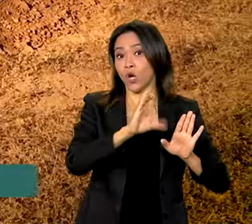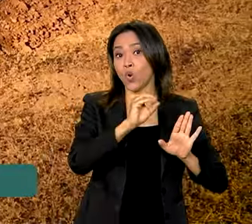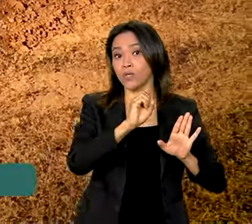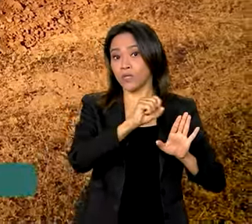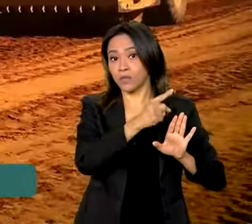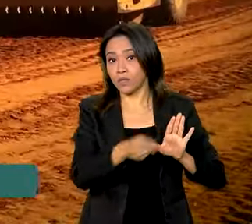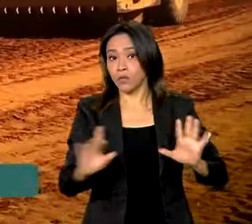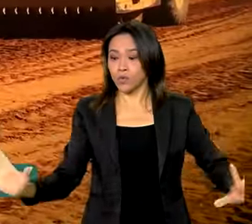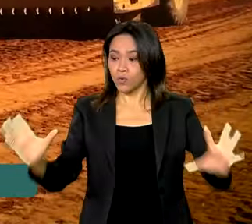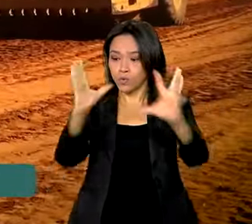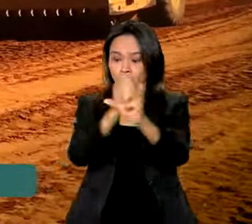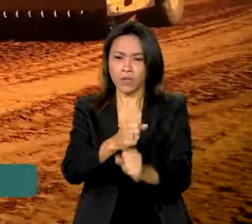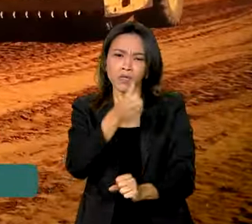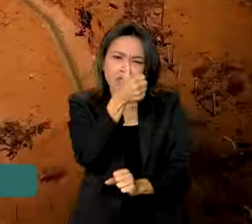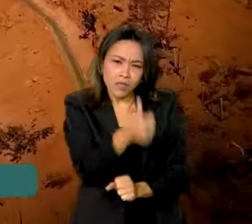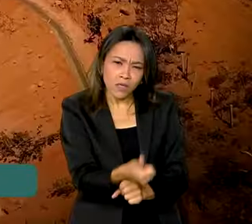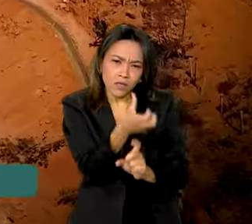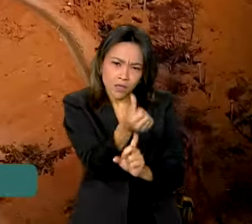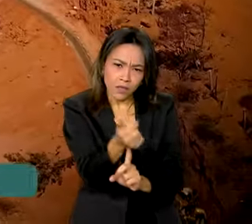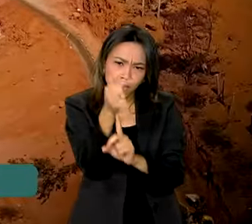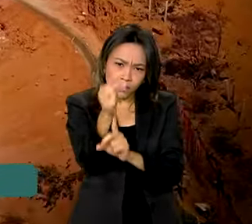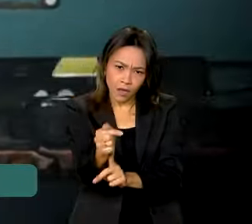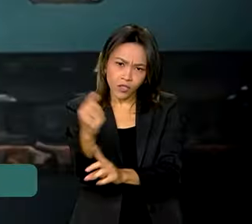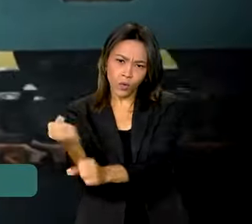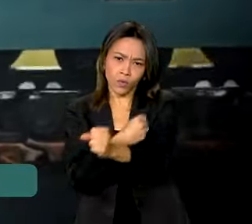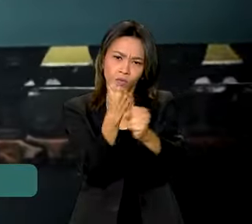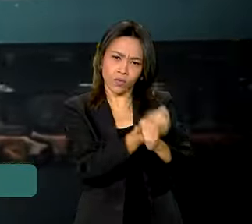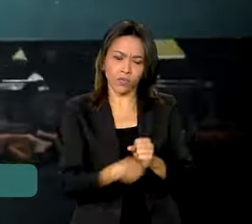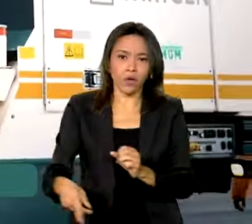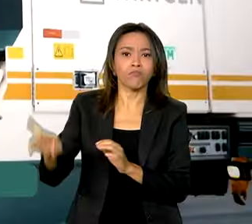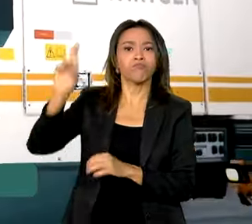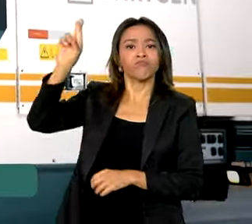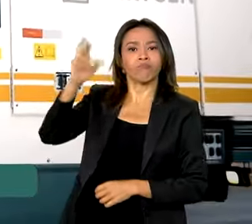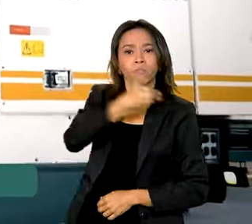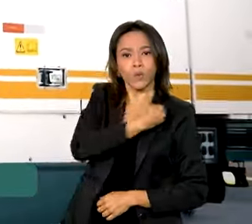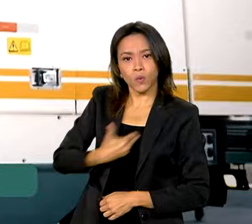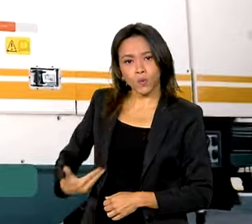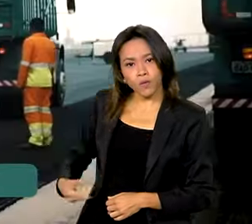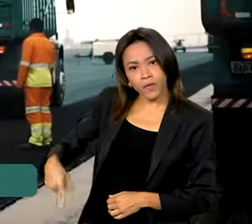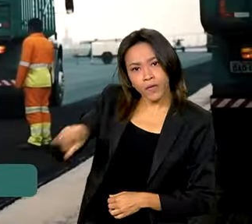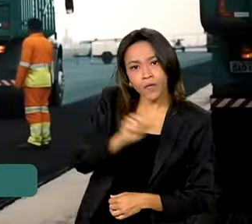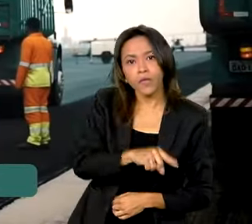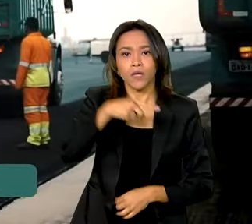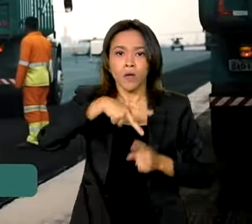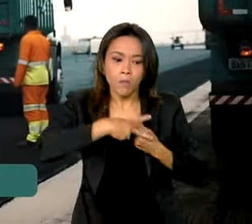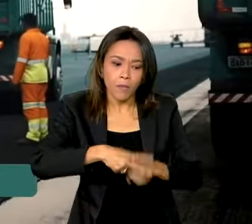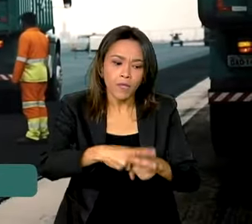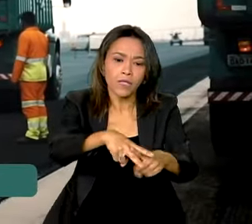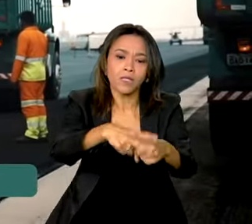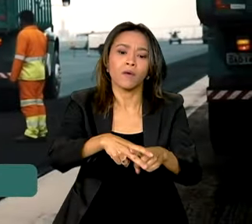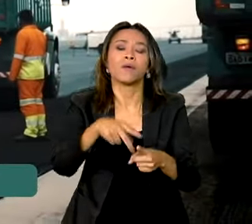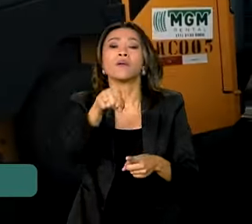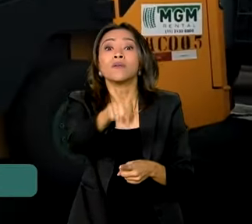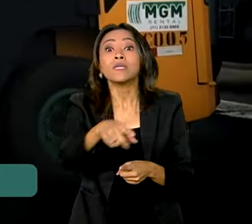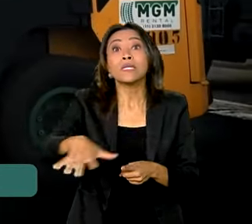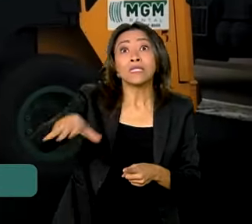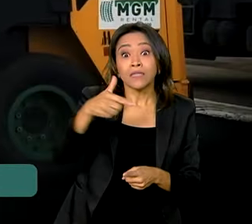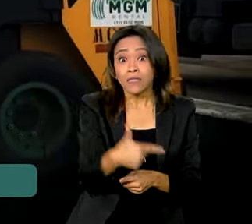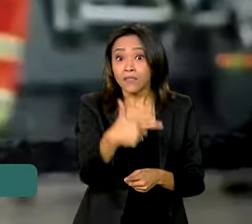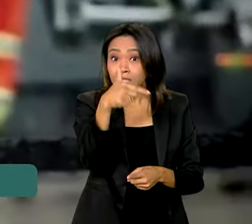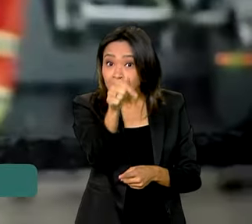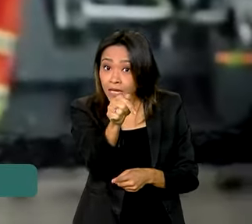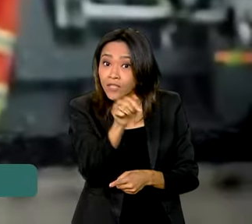167 obras tocadas pelo governo, além da manutenção em 100% da malha nas 27 unidades da